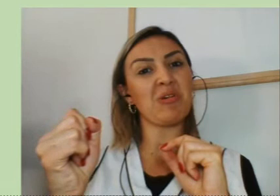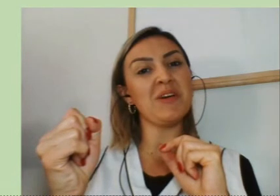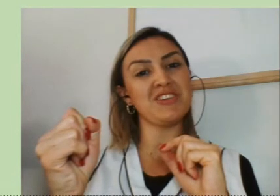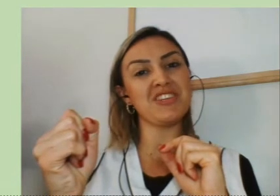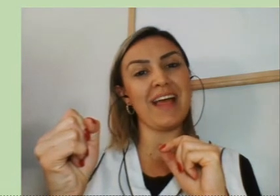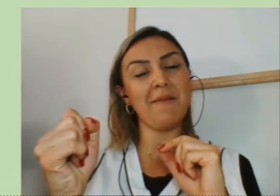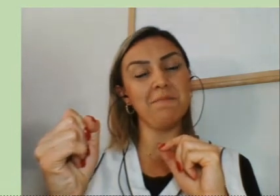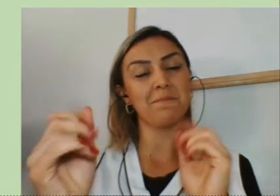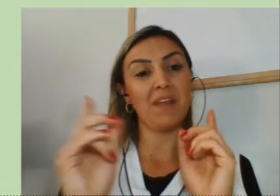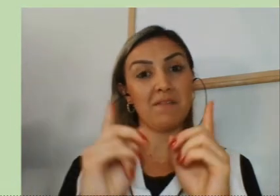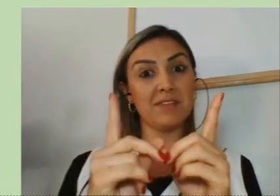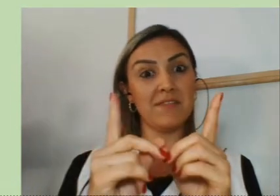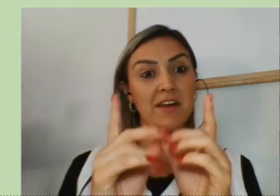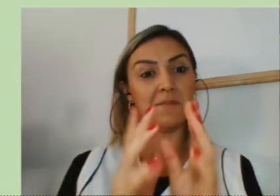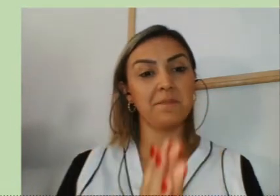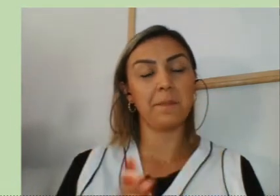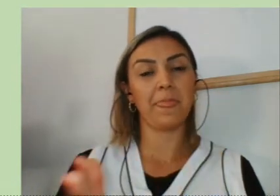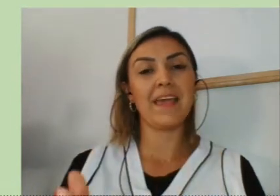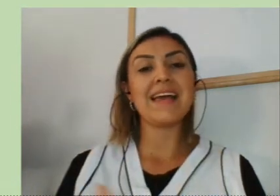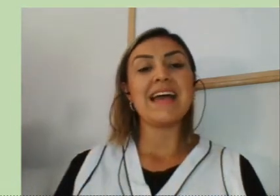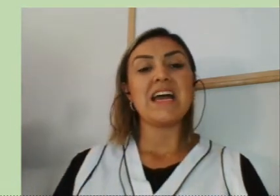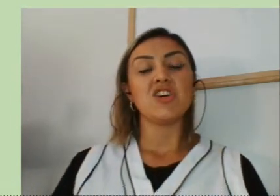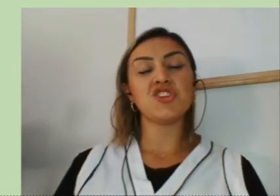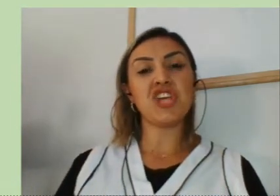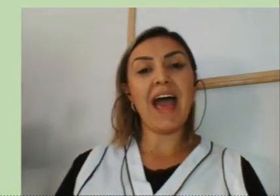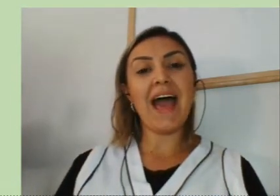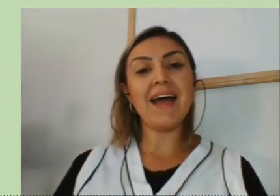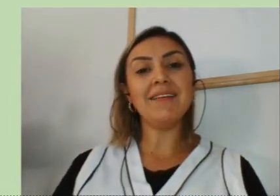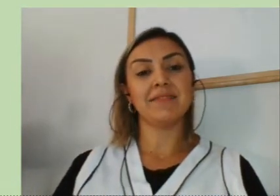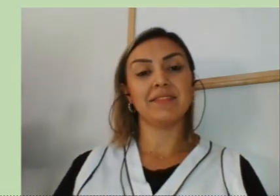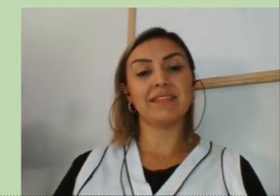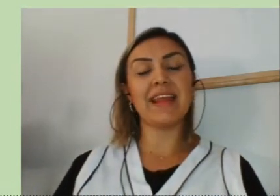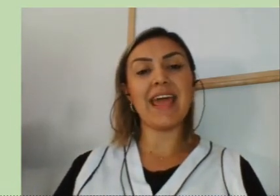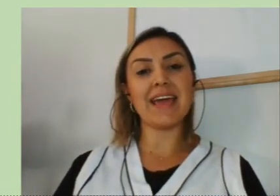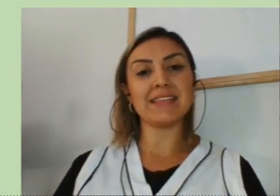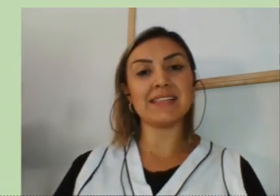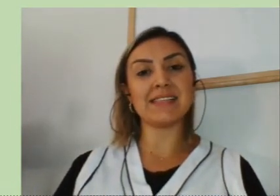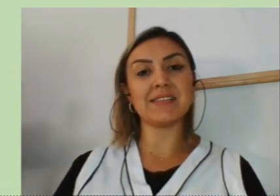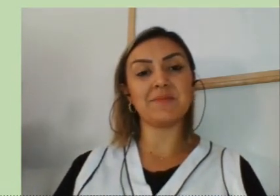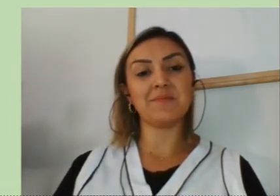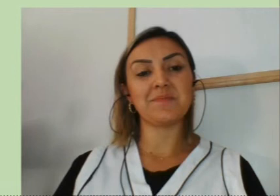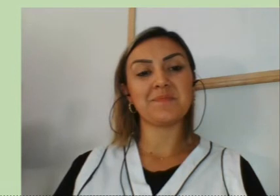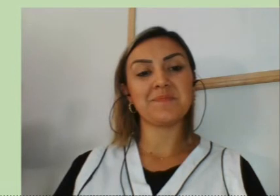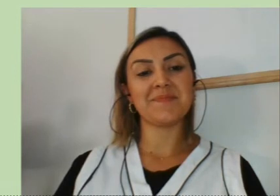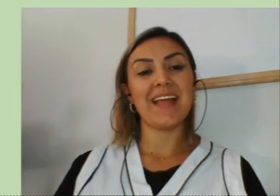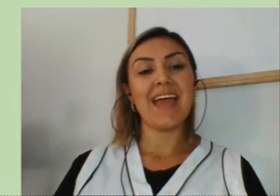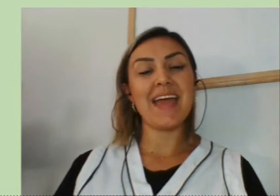gente já corrige, tá? Vamos ver. Xadrez.